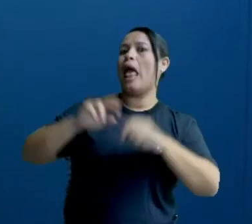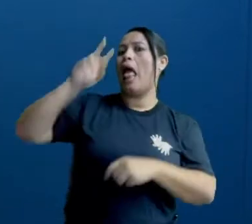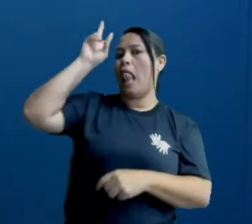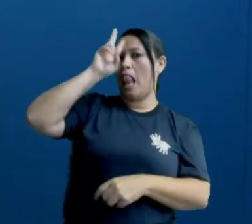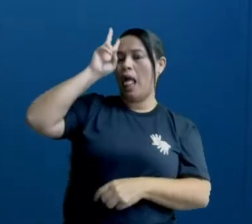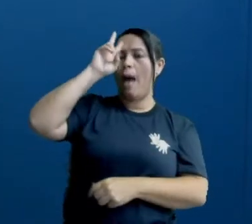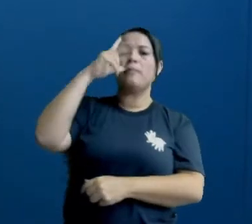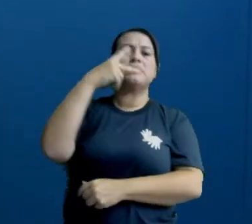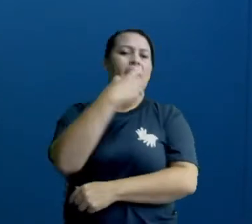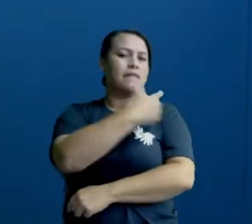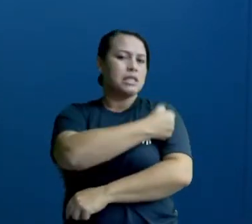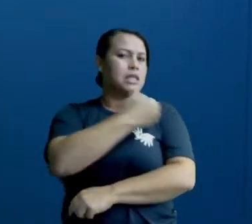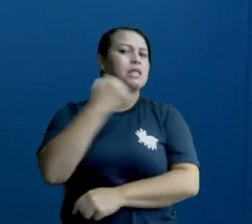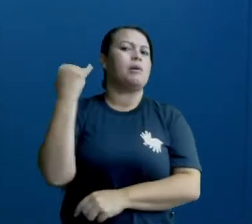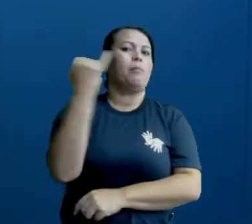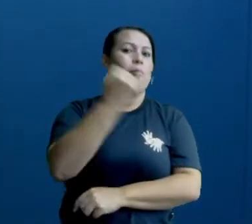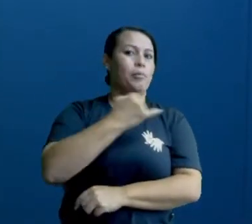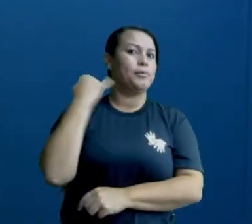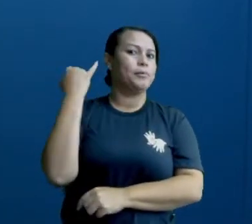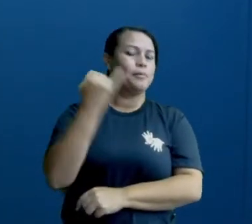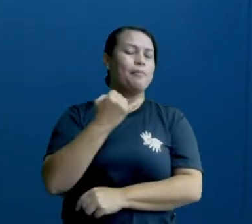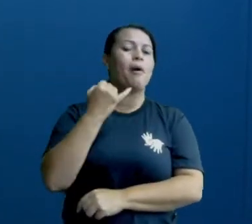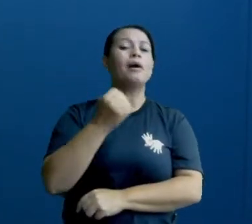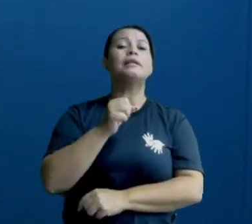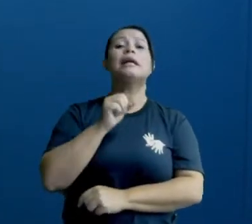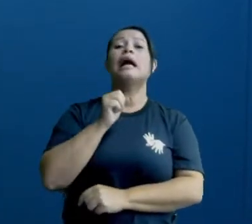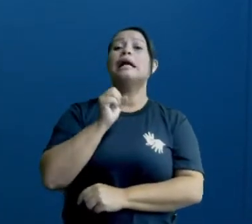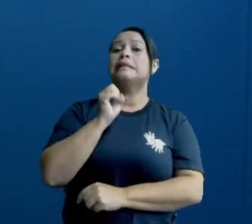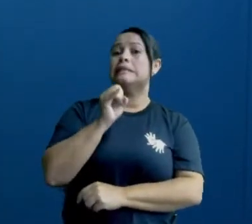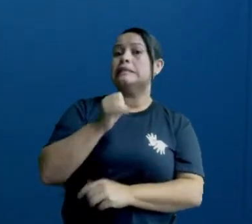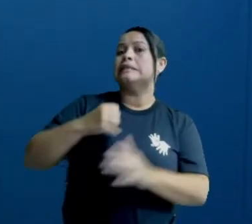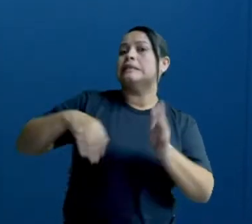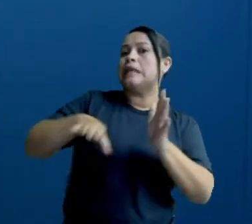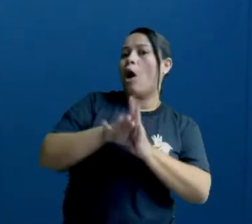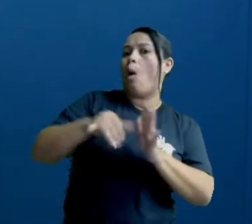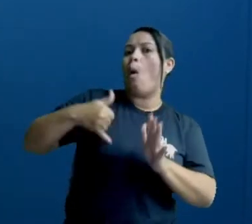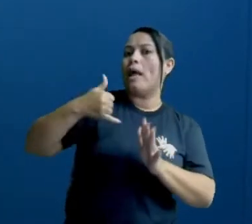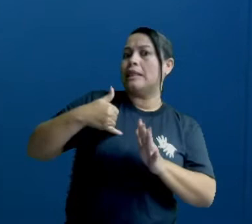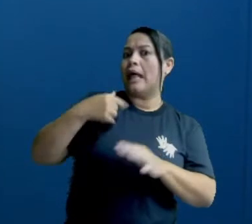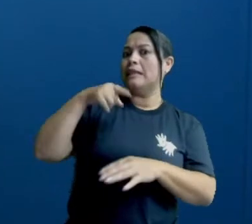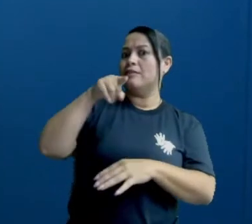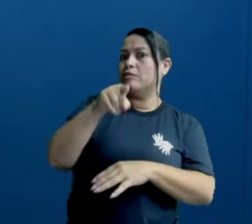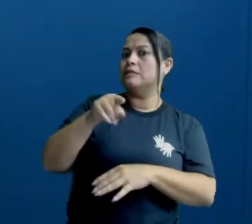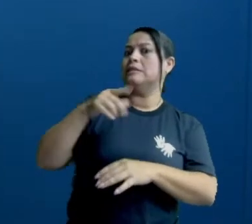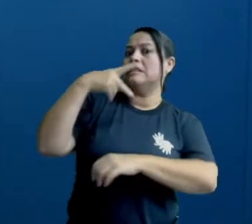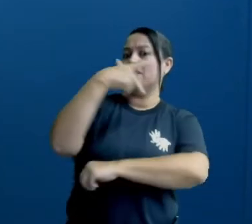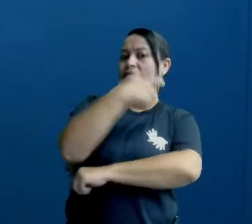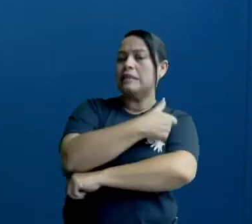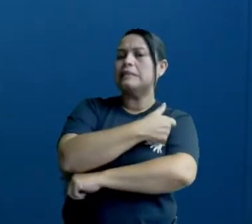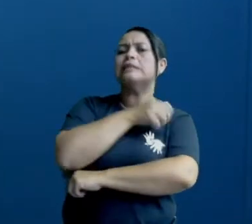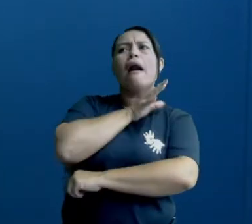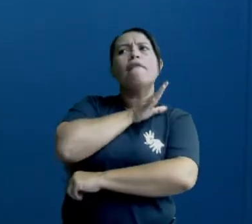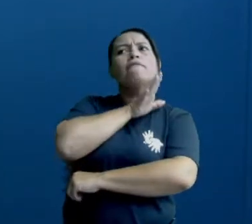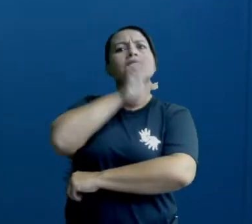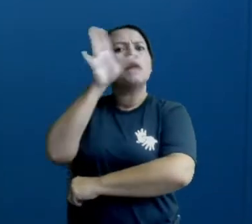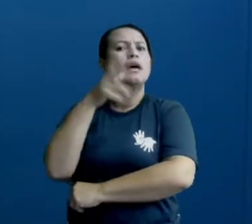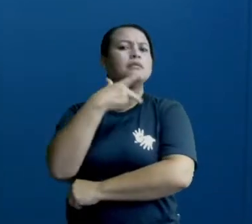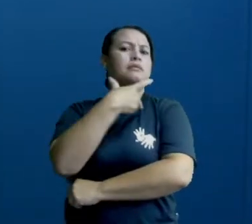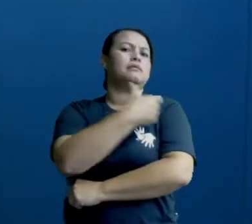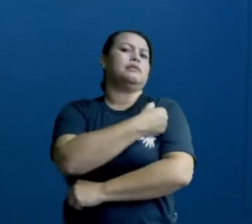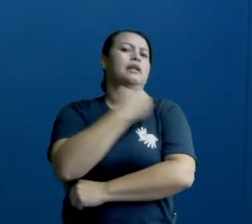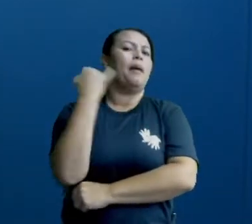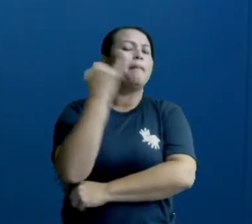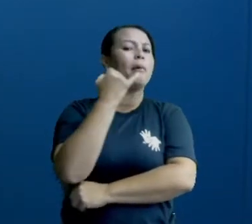a vacinação é muito importante. Se chegou a sua etapa, se chegou a sua vez de se vacinar, vá se